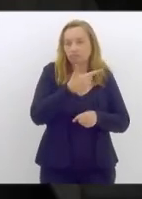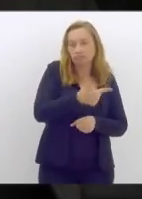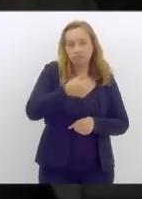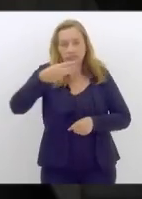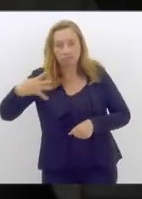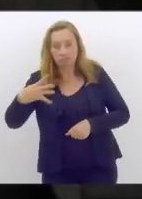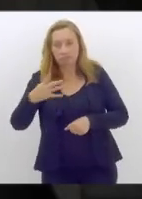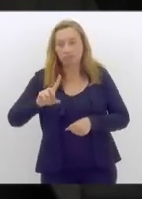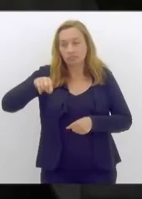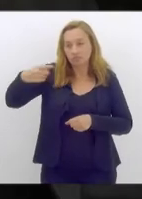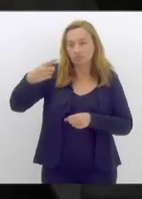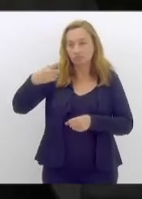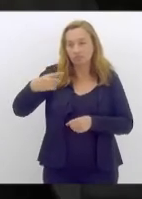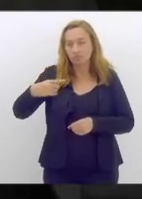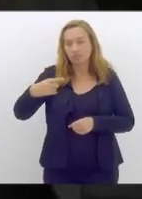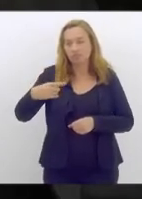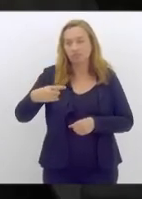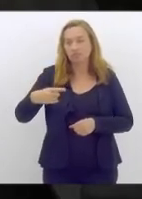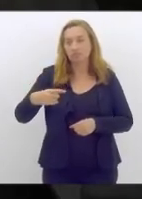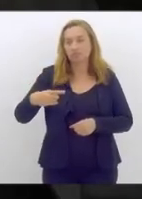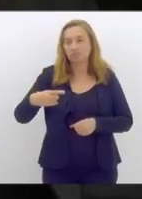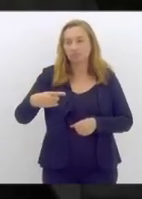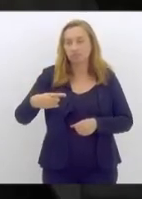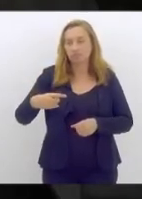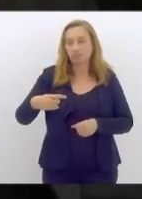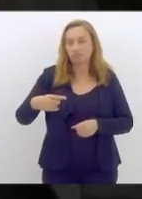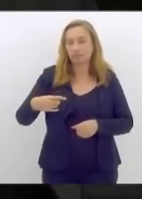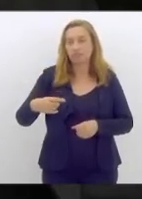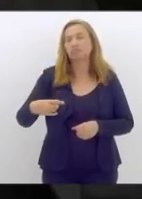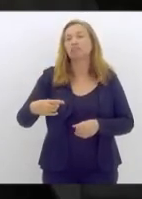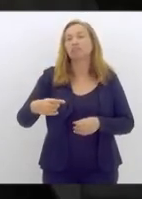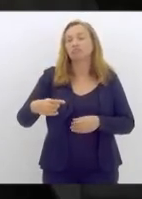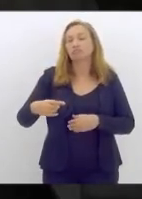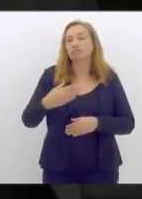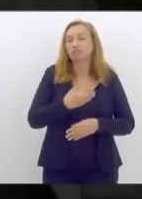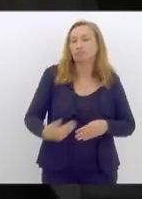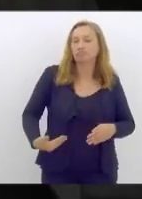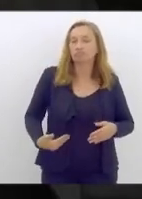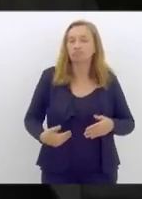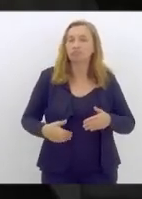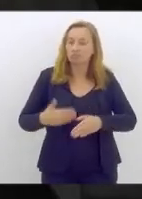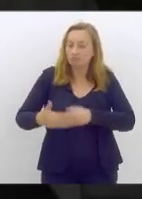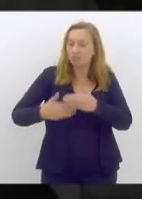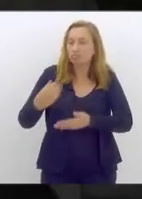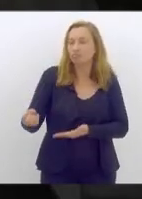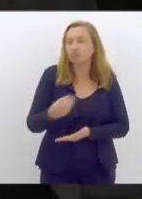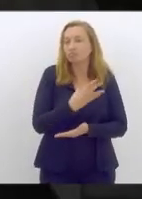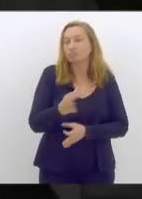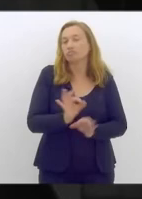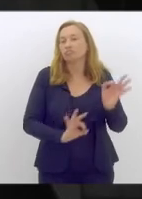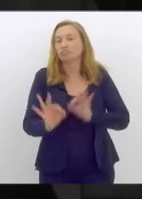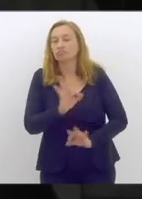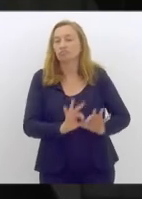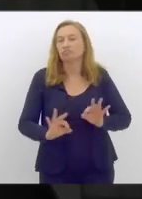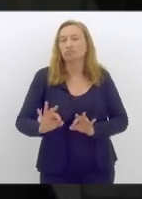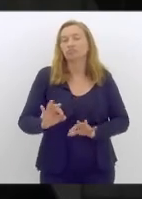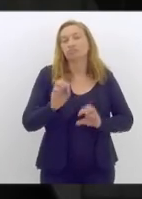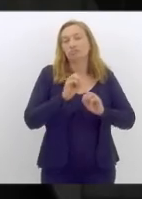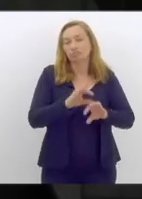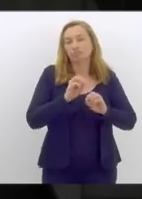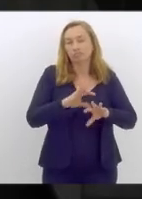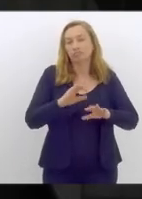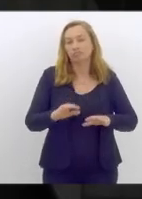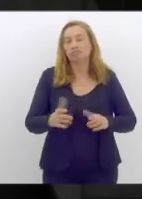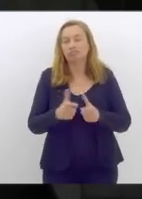e o próximo governo terá que desde o início deflagrar o processo de elaboração um novo plano nacional de educação e nesse sentido como grande